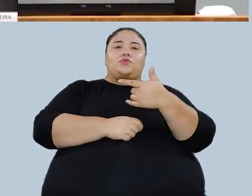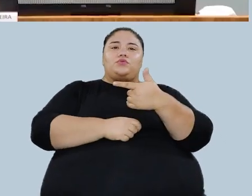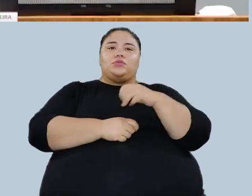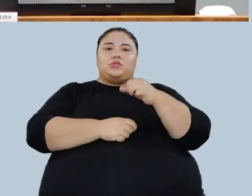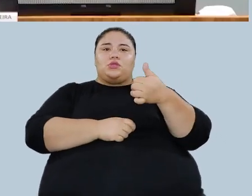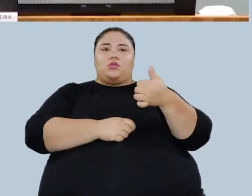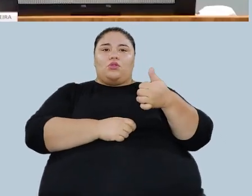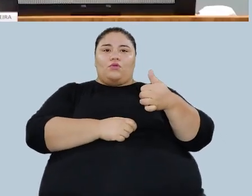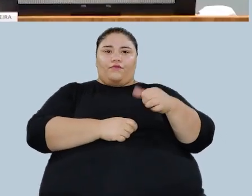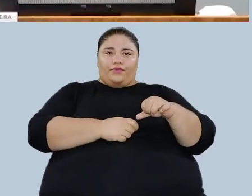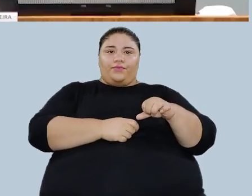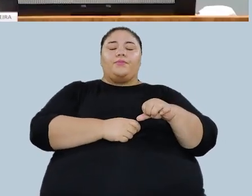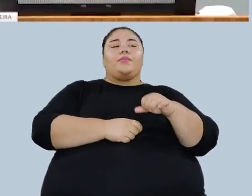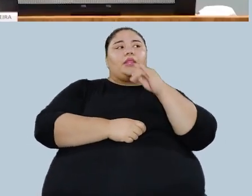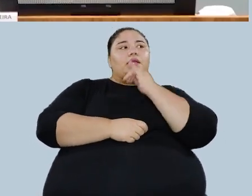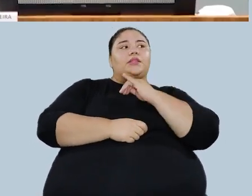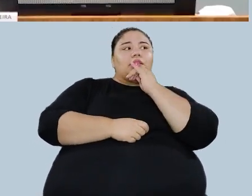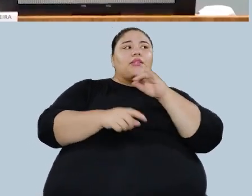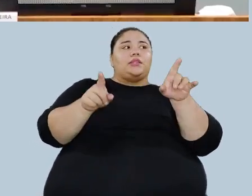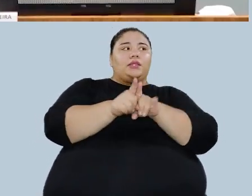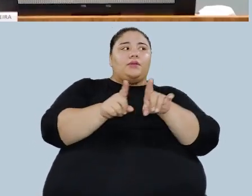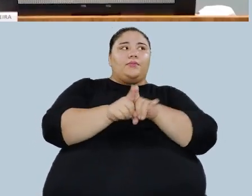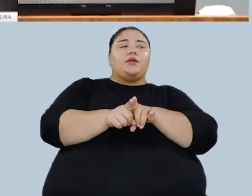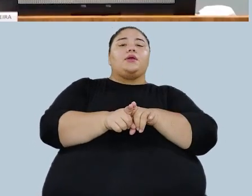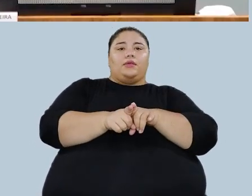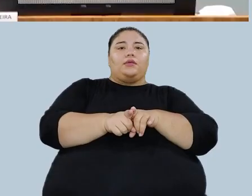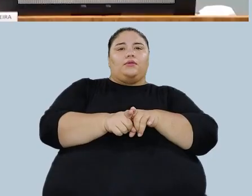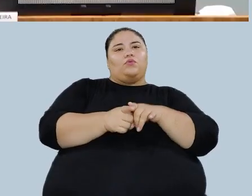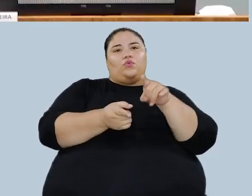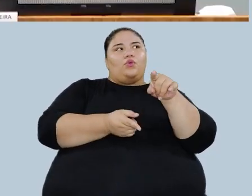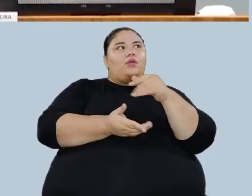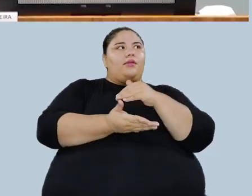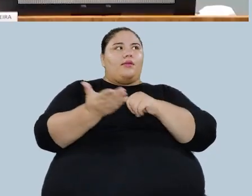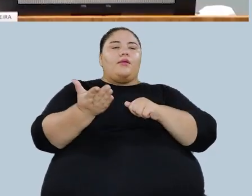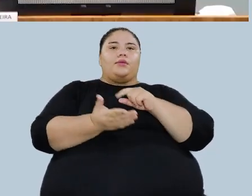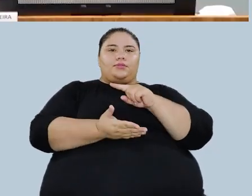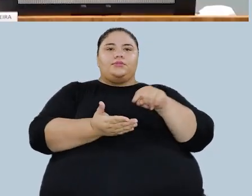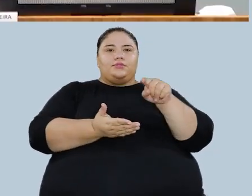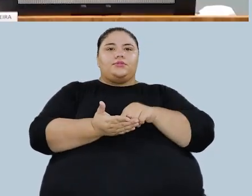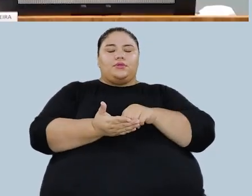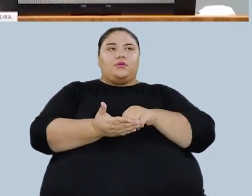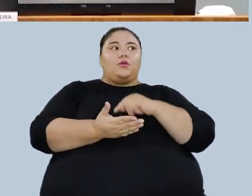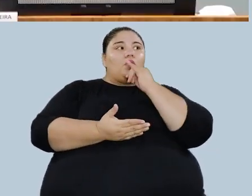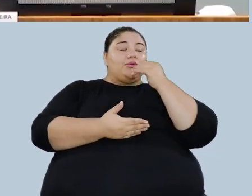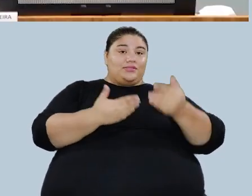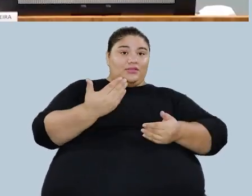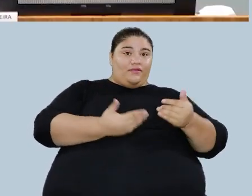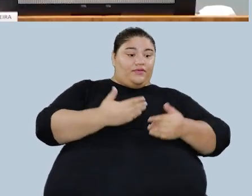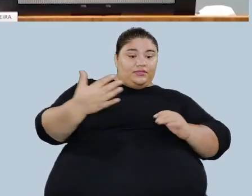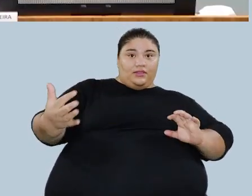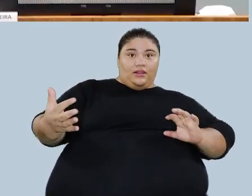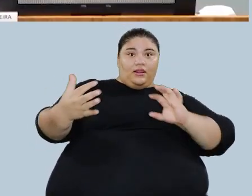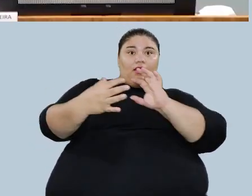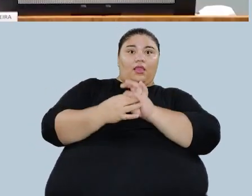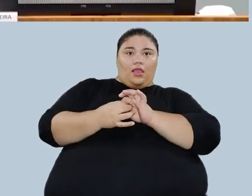e também, né, aquilo que é retirado, né? Então, o serviço que estiver